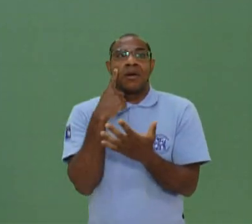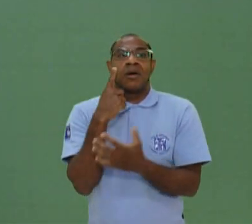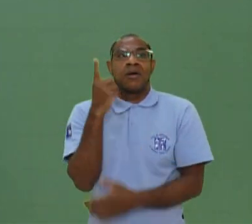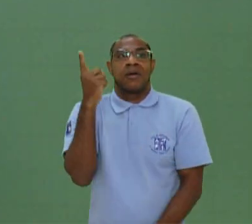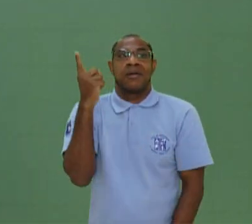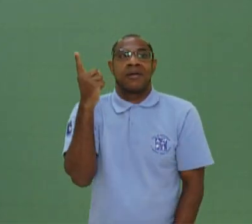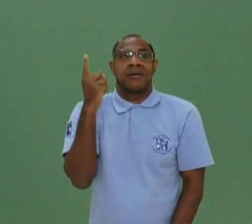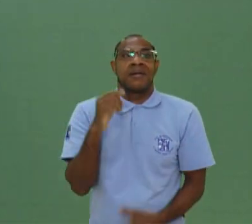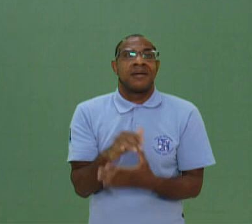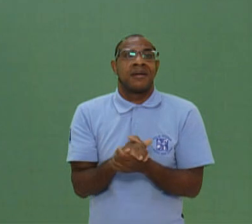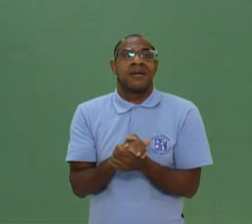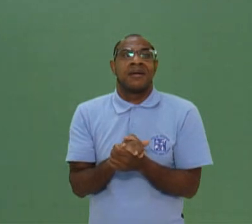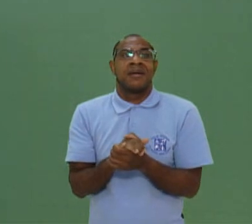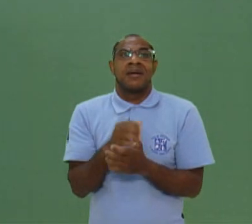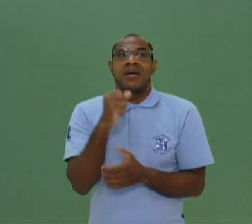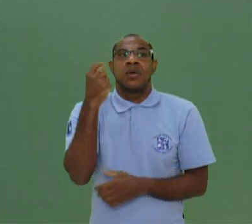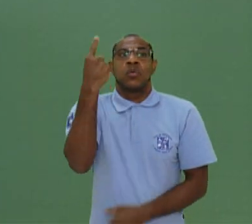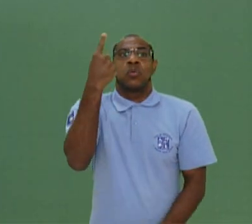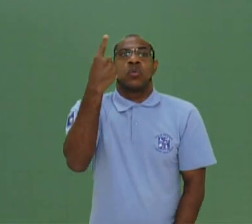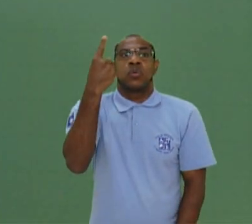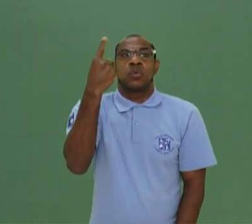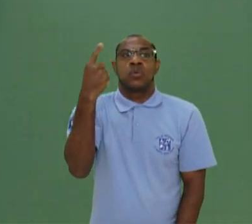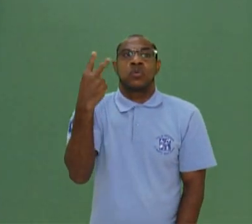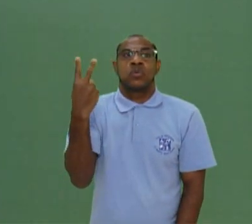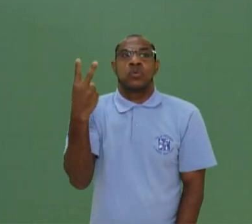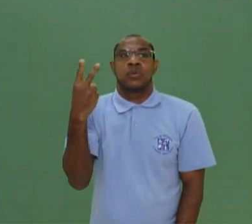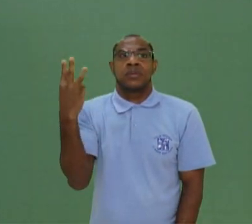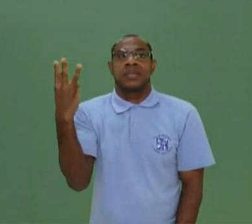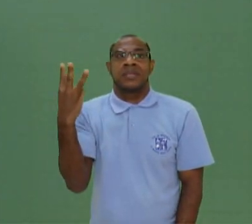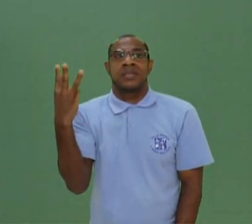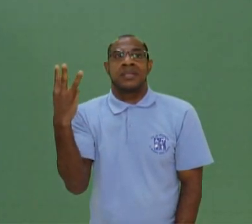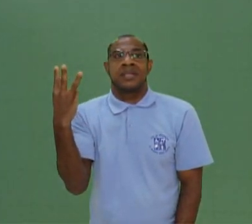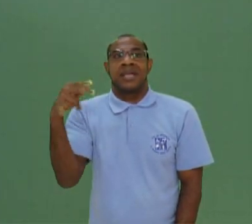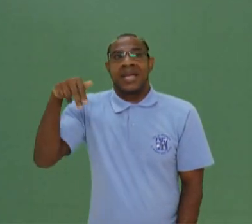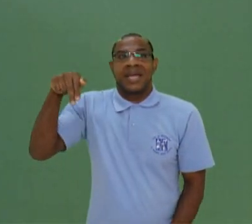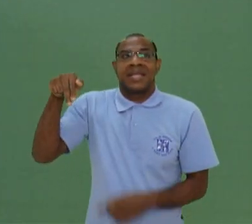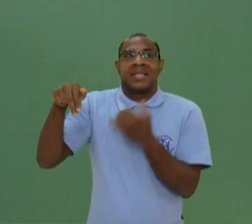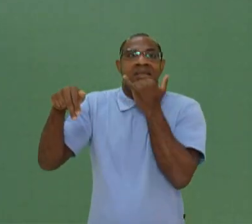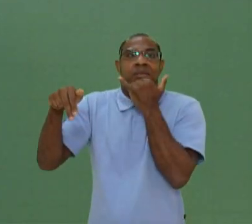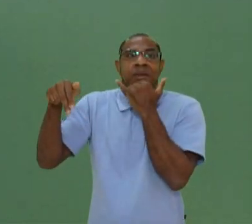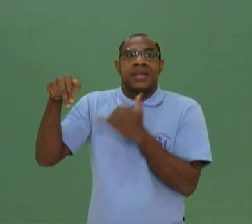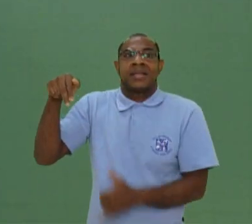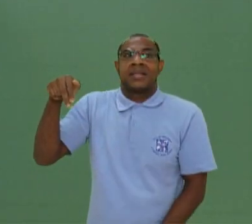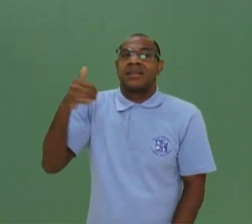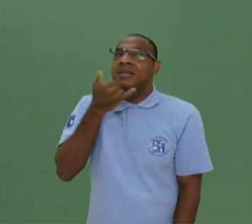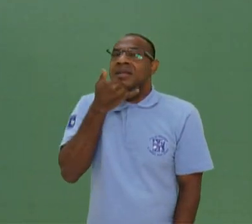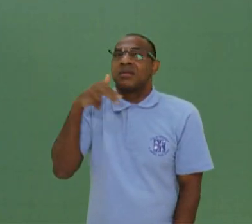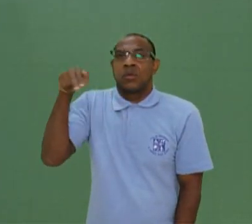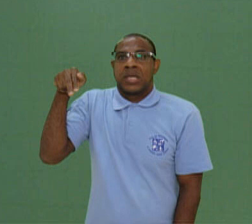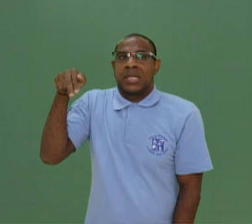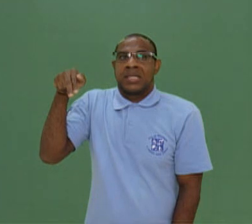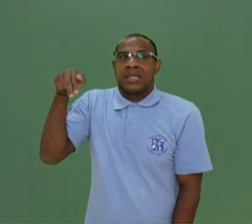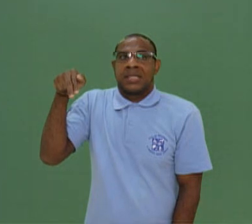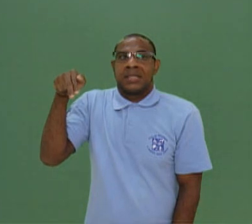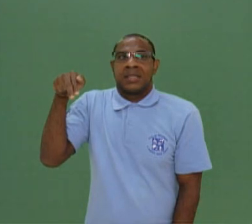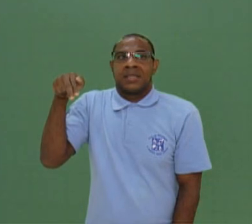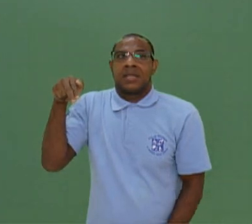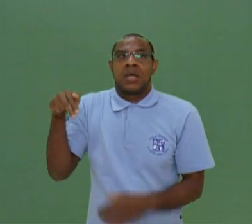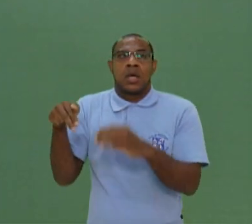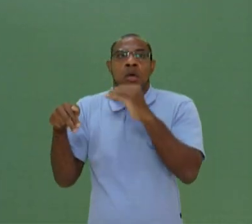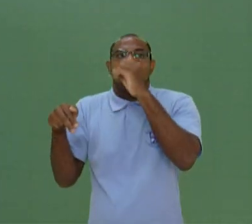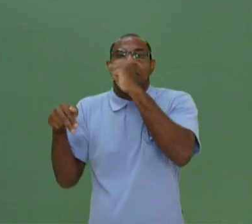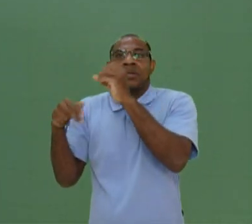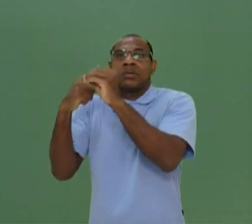aqui, cosseno θ1, cosseno θ2, cosseno θn. Desculpe, eu coloquei um mais aqui, mas antes